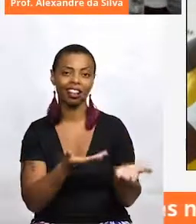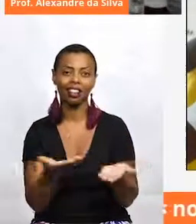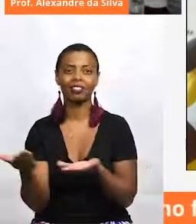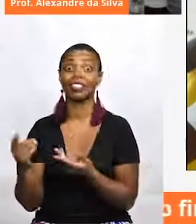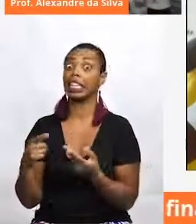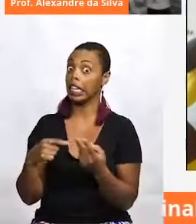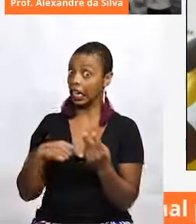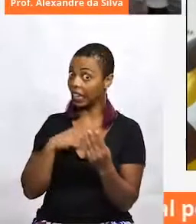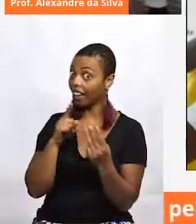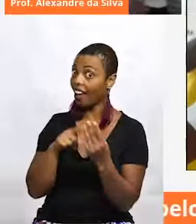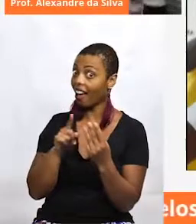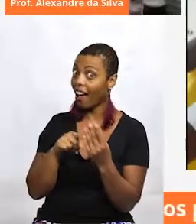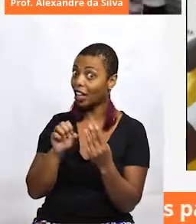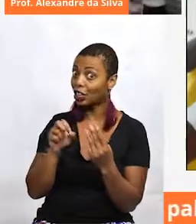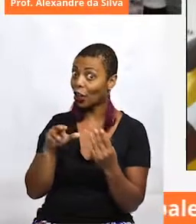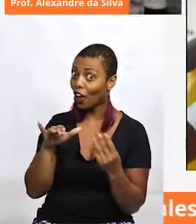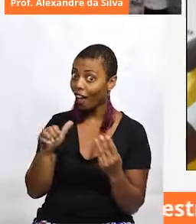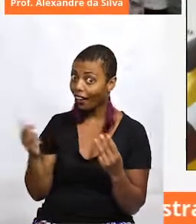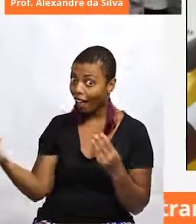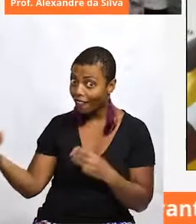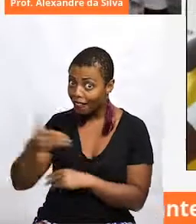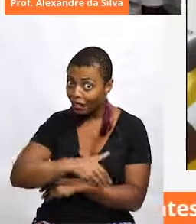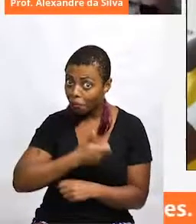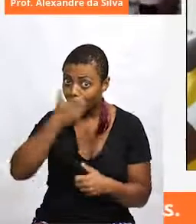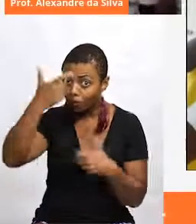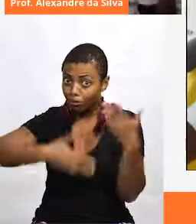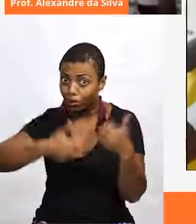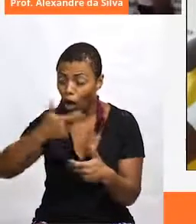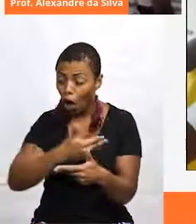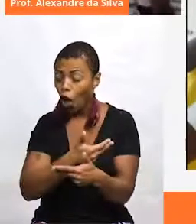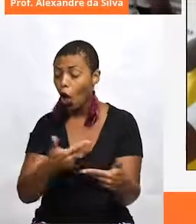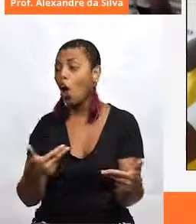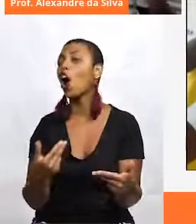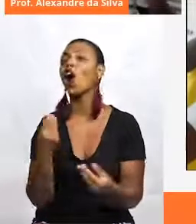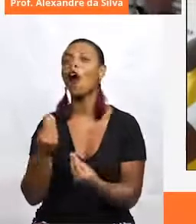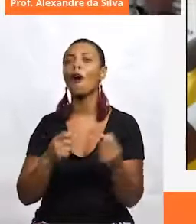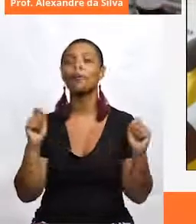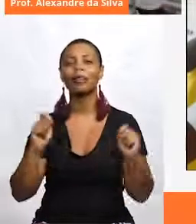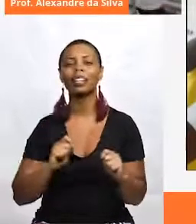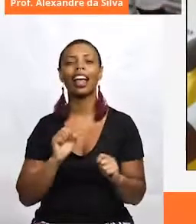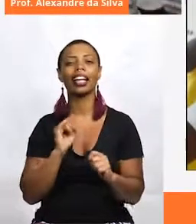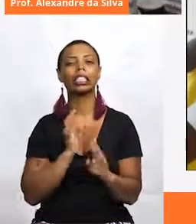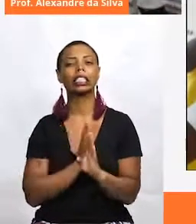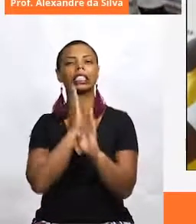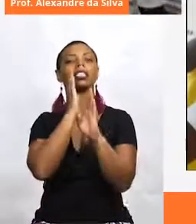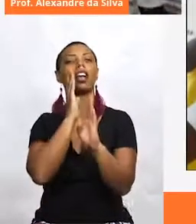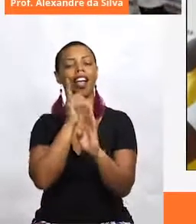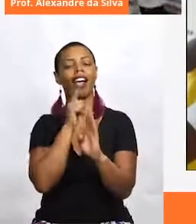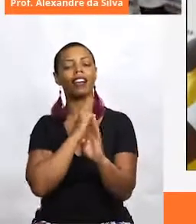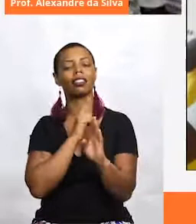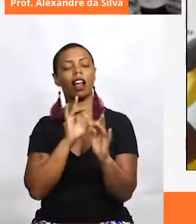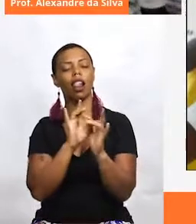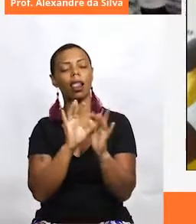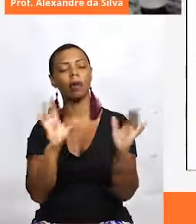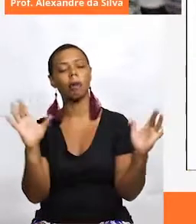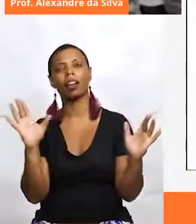Sônia contando aí, né, o que mais é possível fazer quando a gente consegue encontrar essa liberdade na